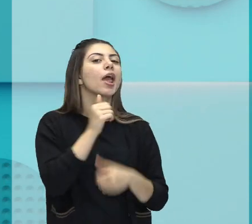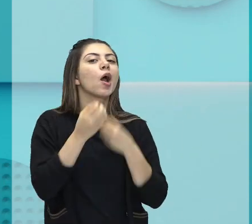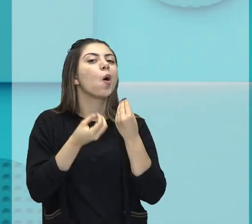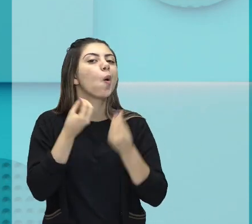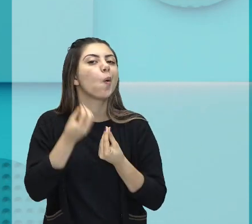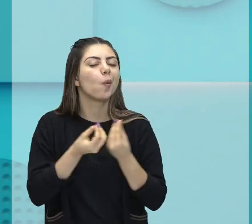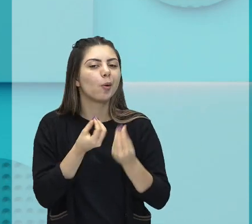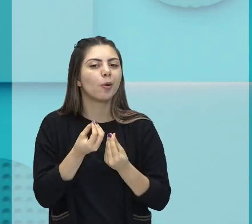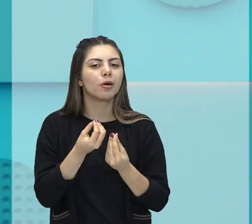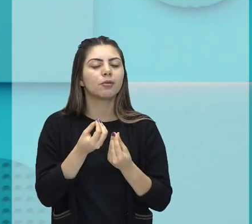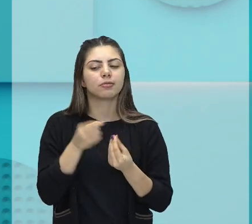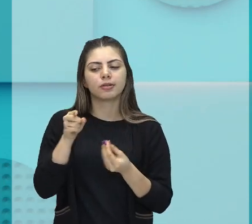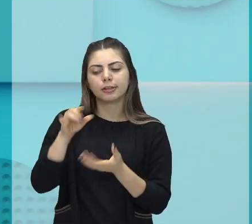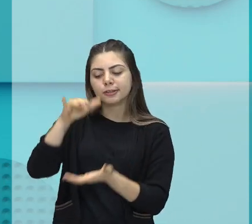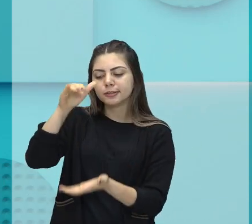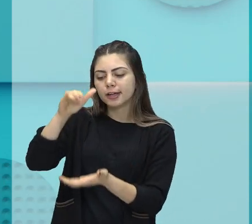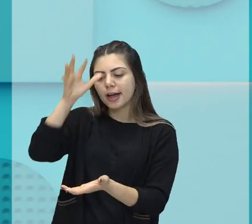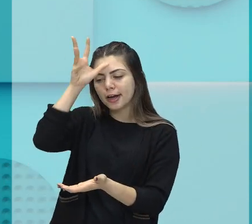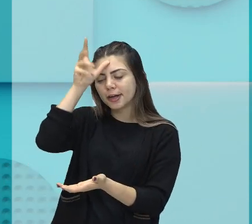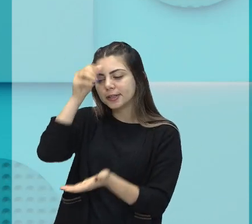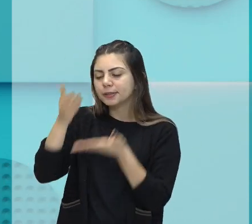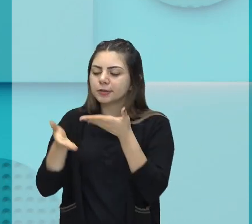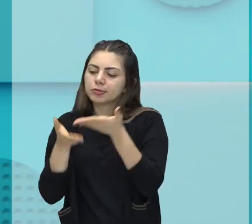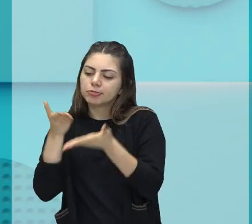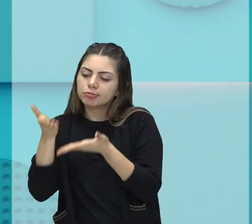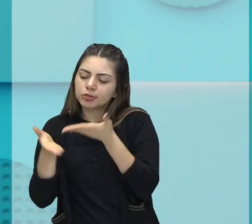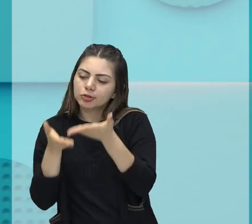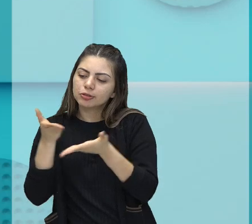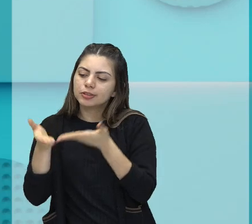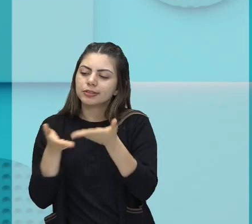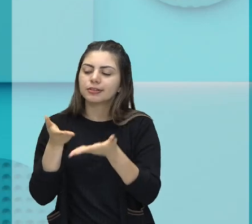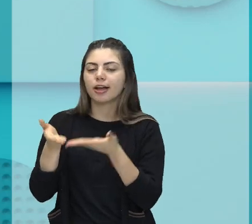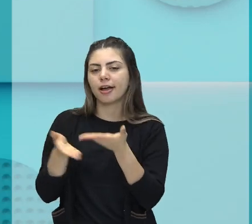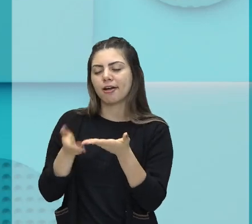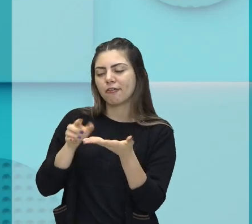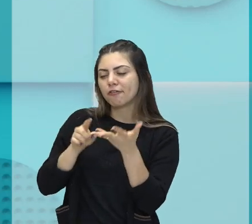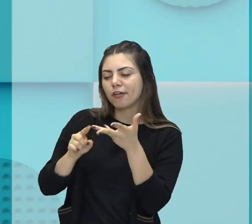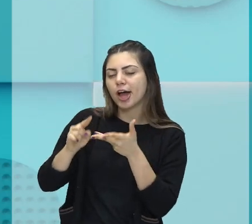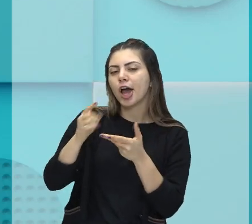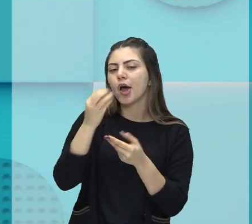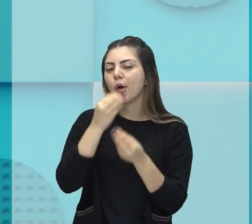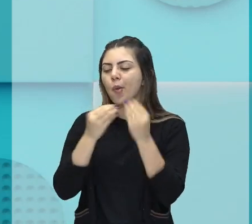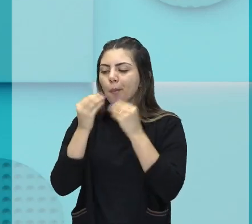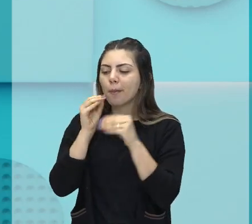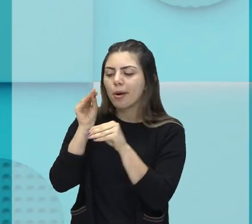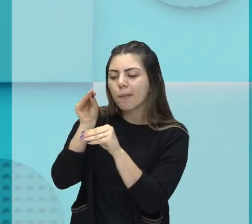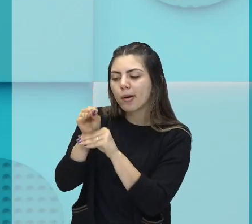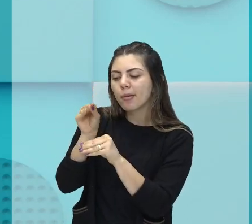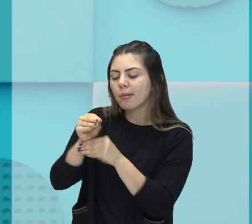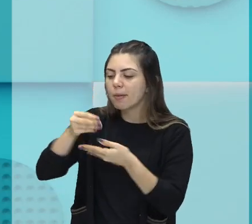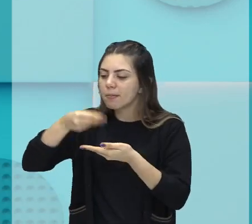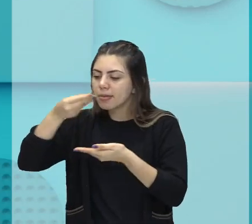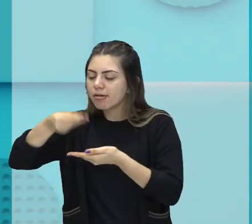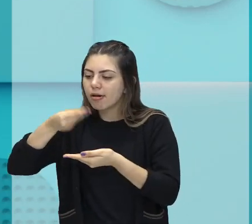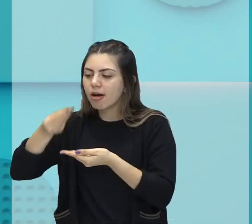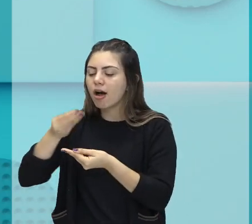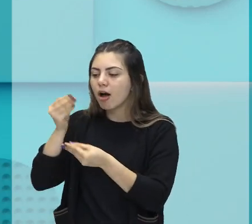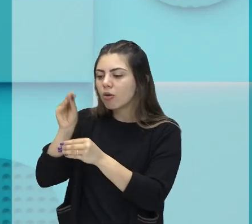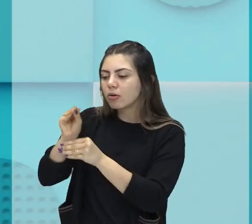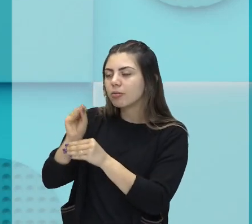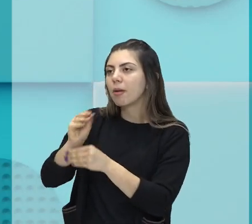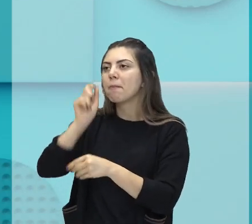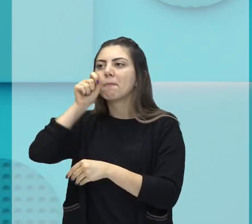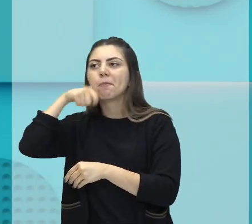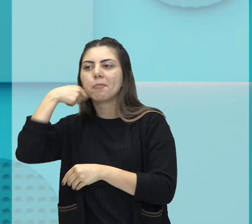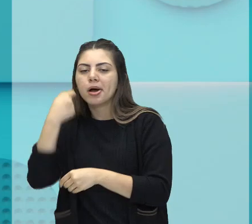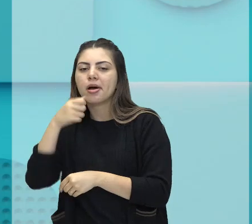vez, começa a tratar a galinha com luxo, alimentando-a com mingau, pão de ló